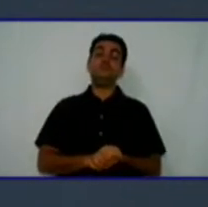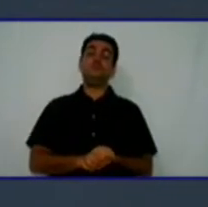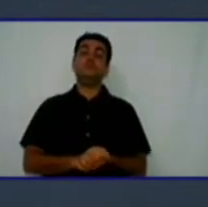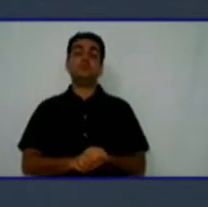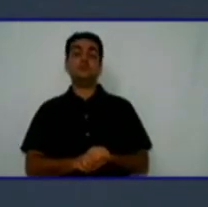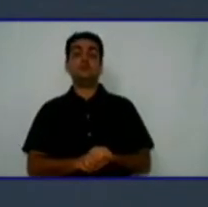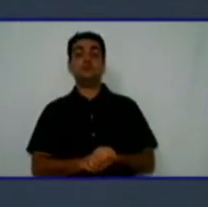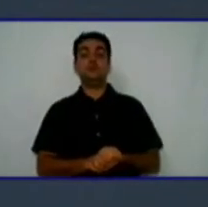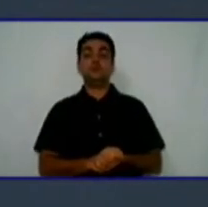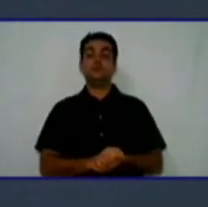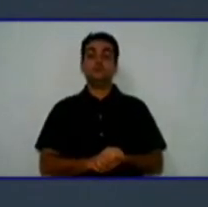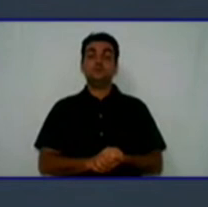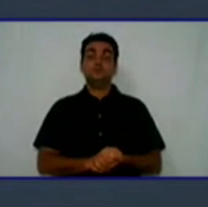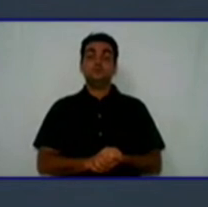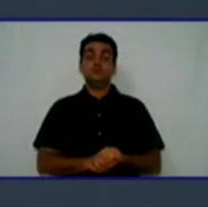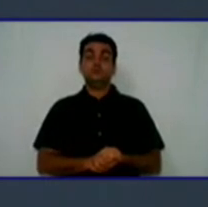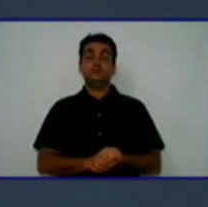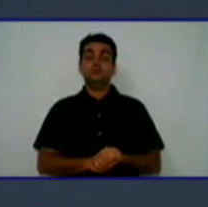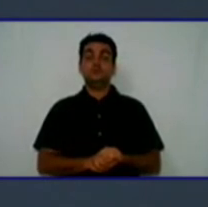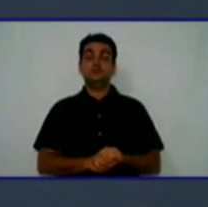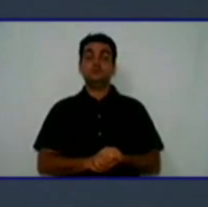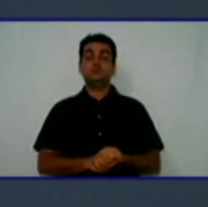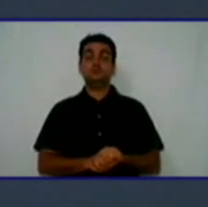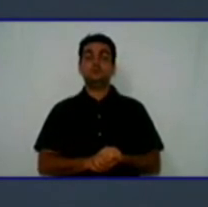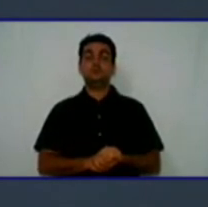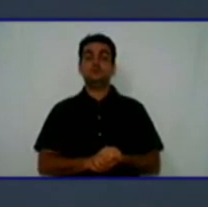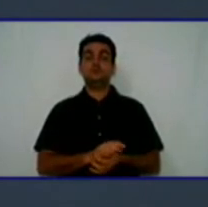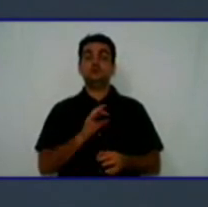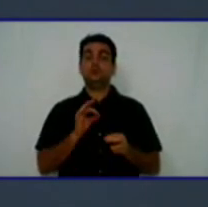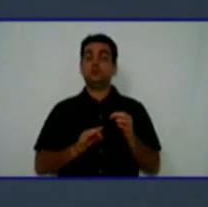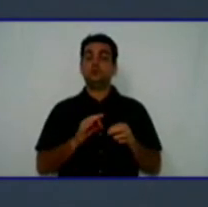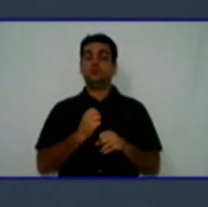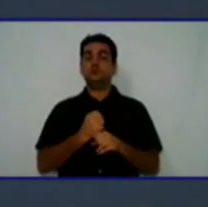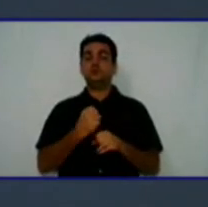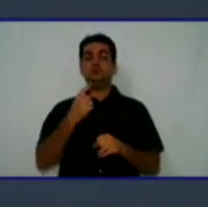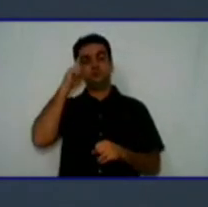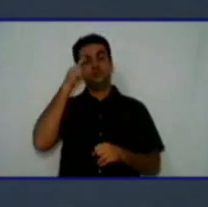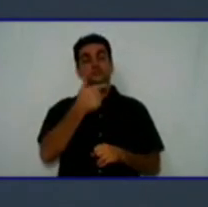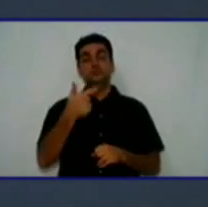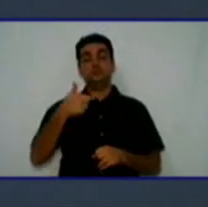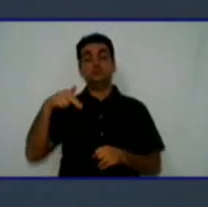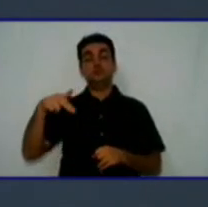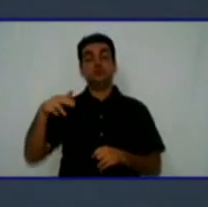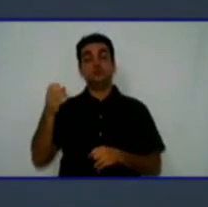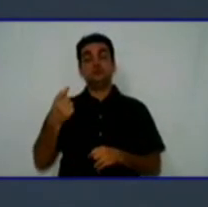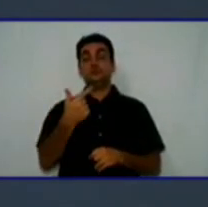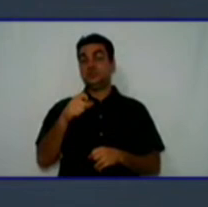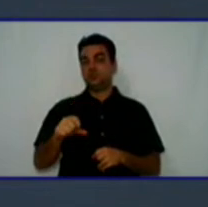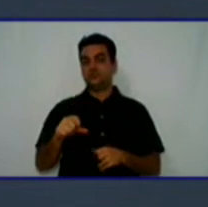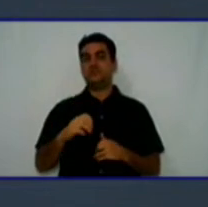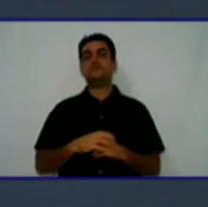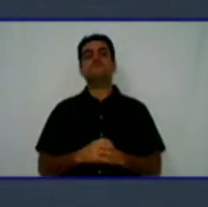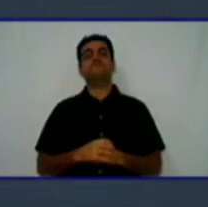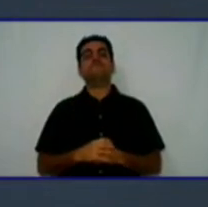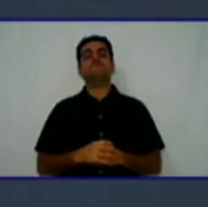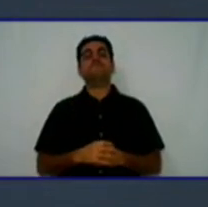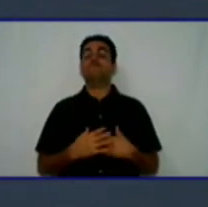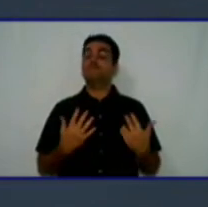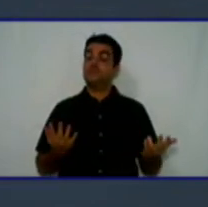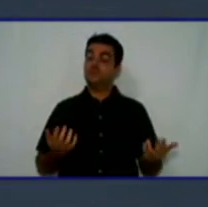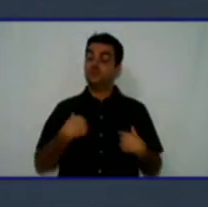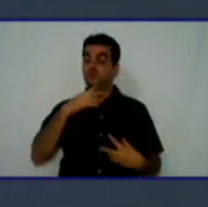se deu e posterior publicação em 22 de novembro de 2019. Esta compreensão,